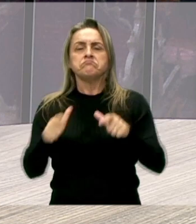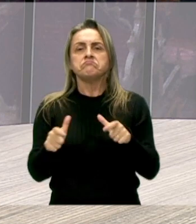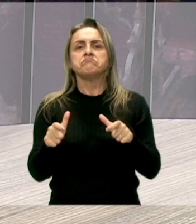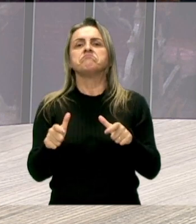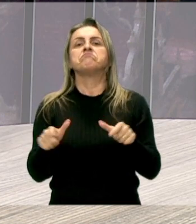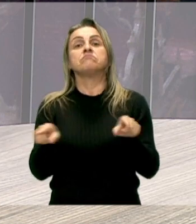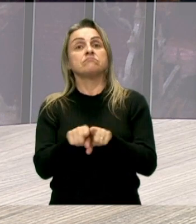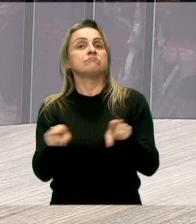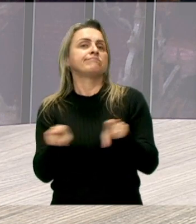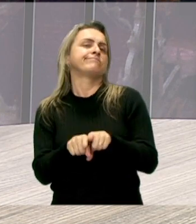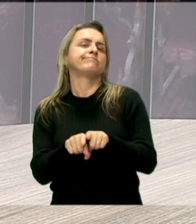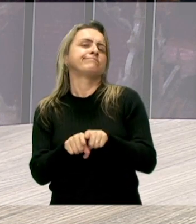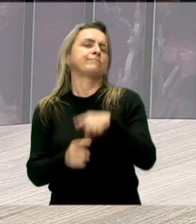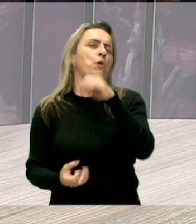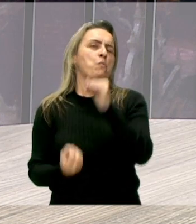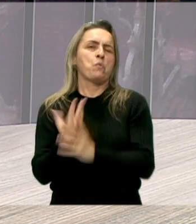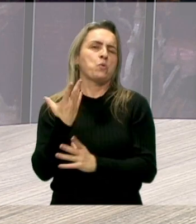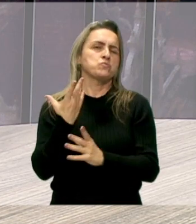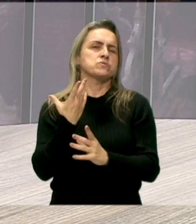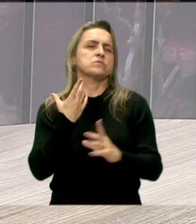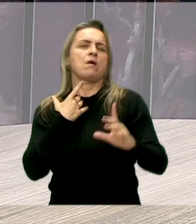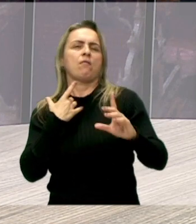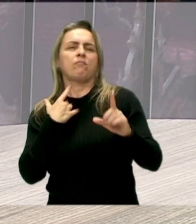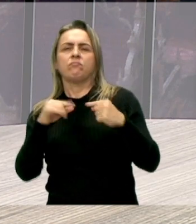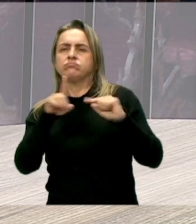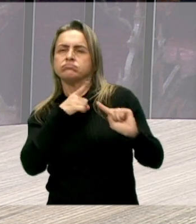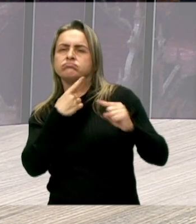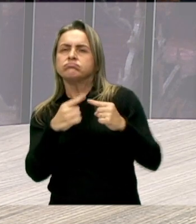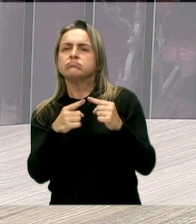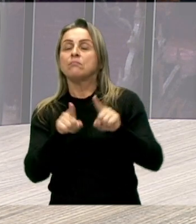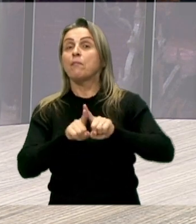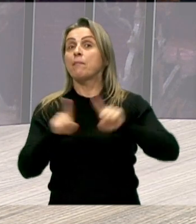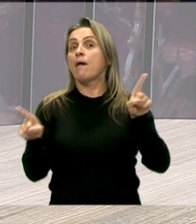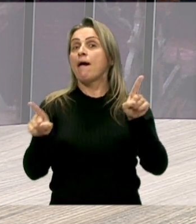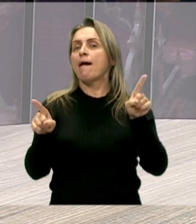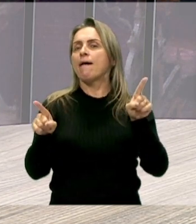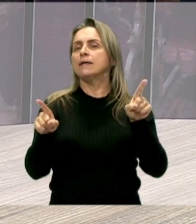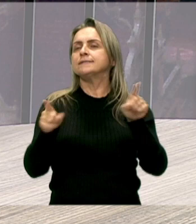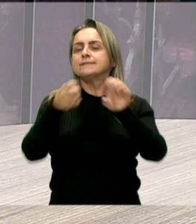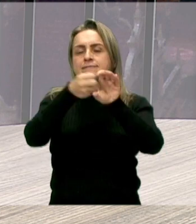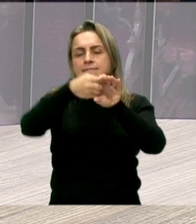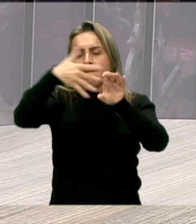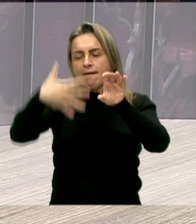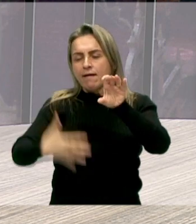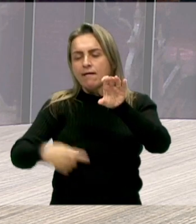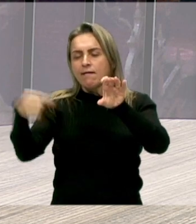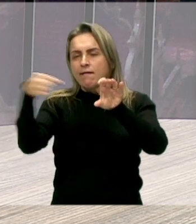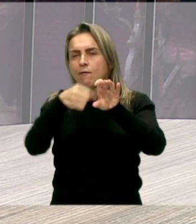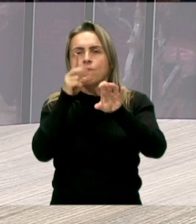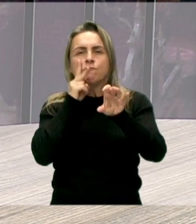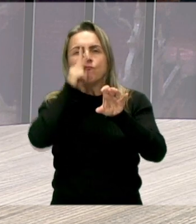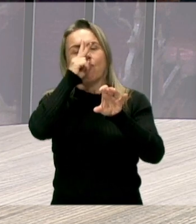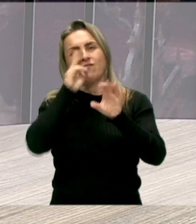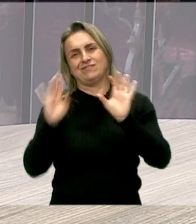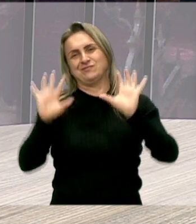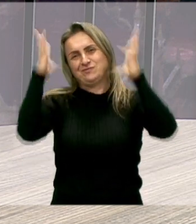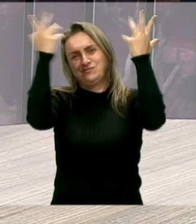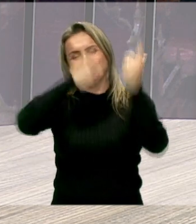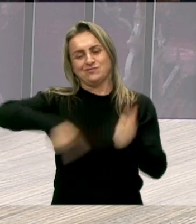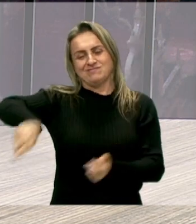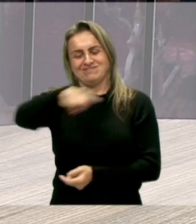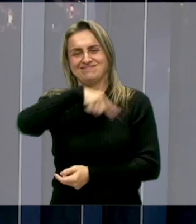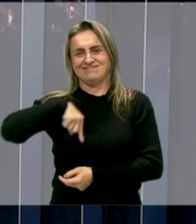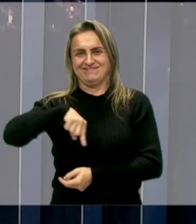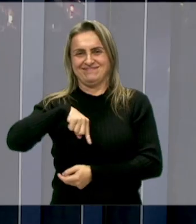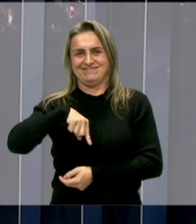musical também, de produção, mas essa essência ainda é muito forte, assim, o festival é nosso, a gente tem todo um carinho, eu sou